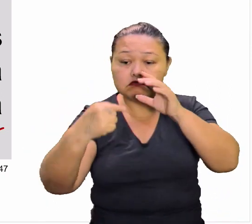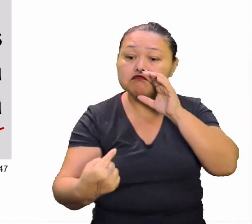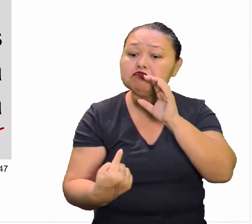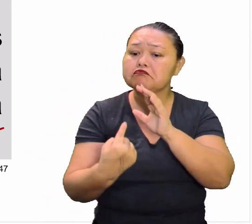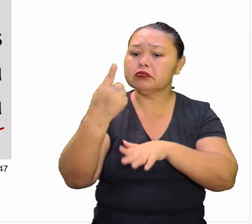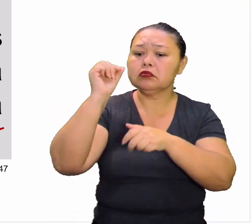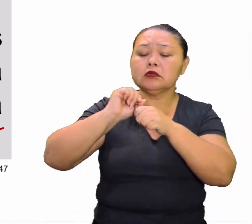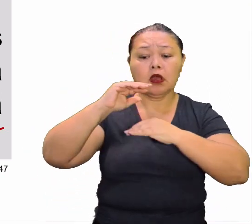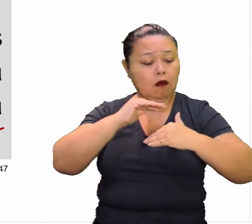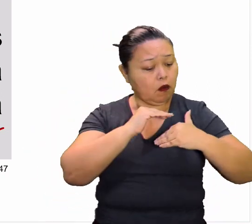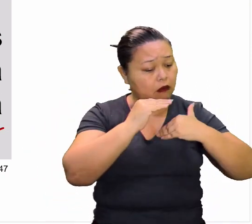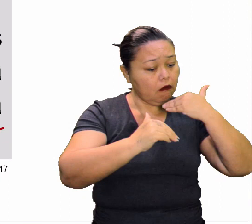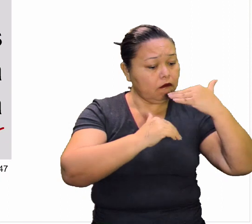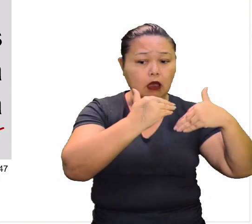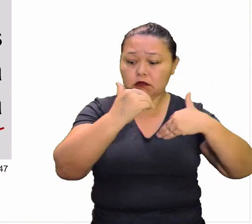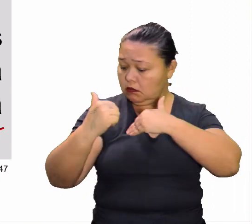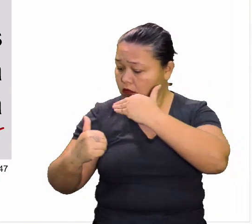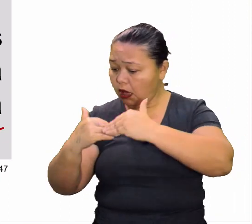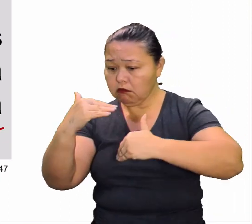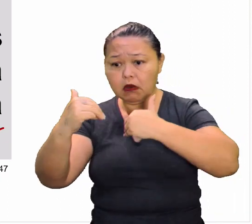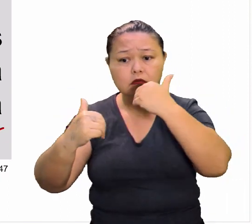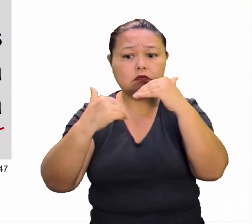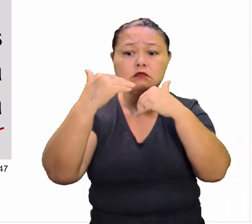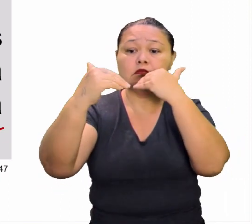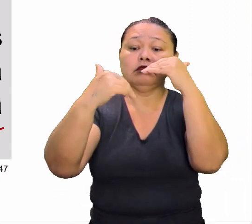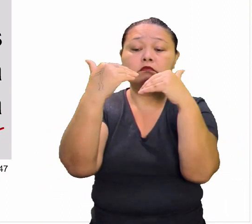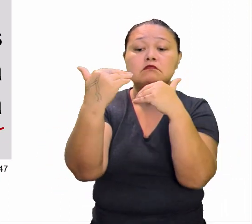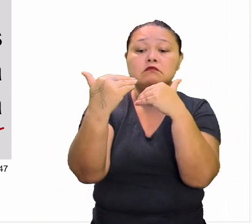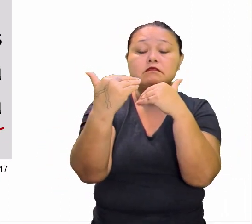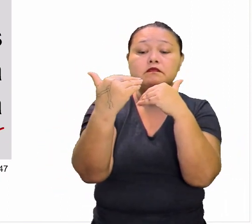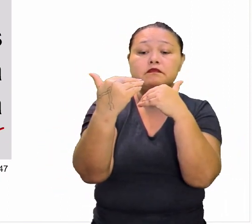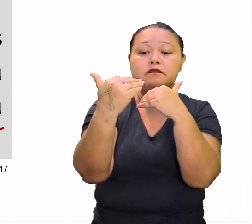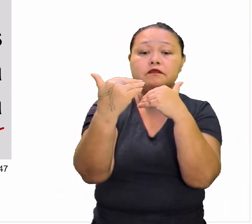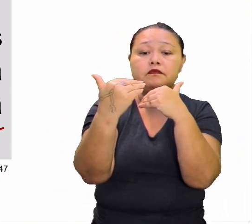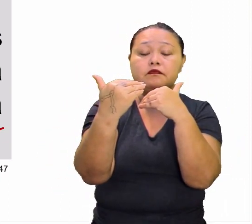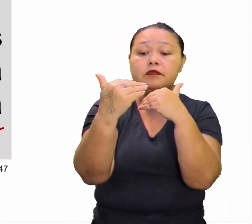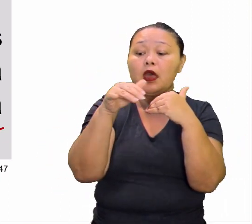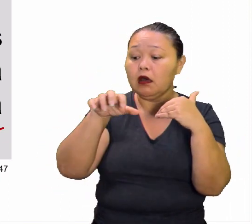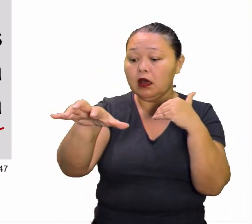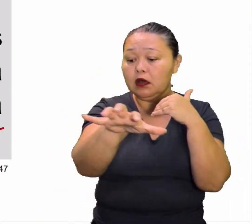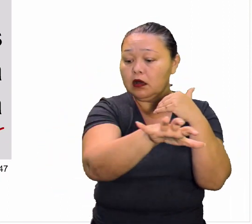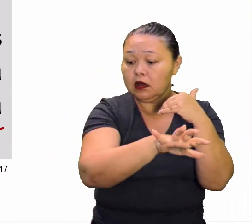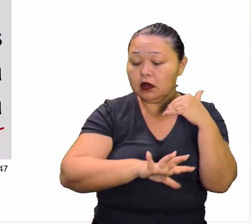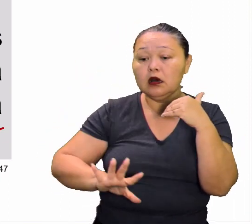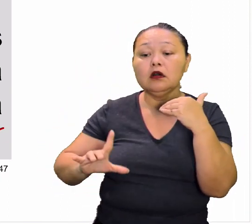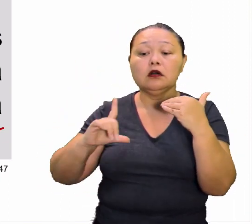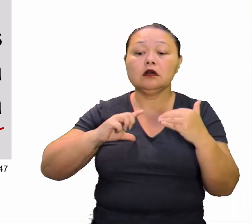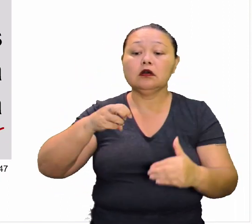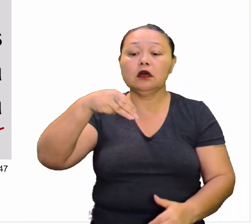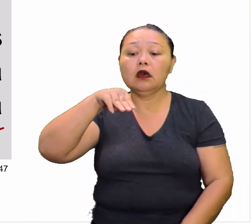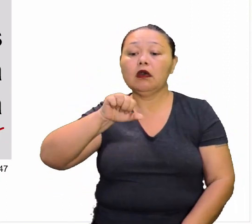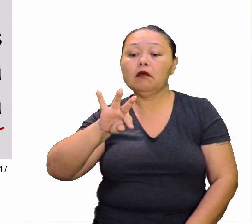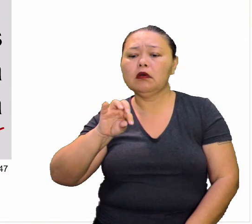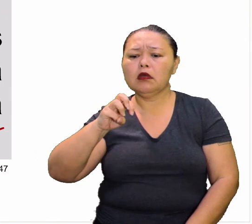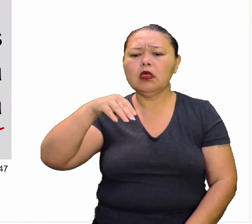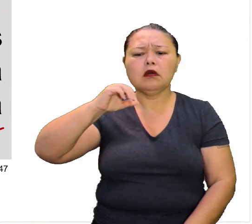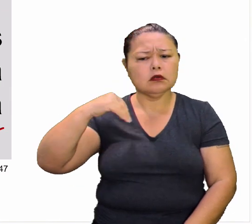se evoluindo. Tanto é que dessa região aí da Mesopotâmia, lá na